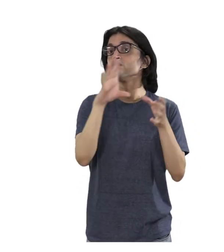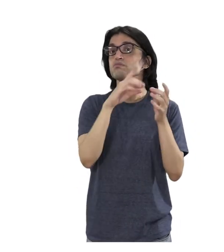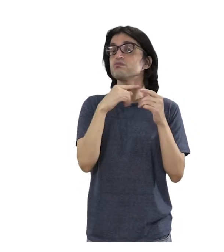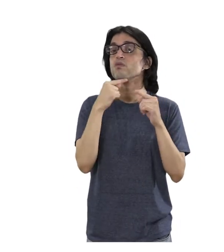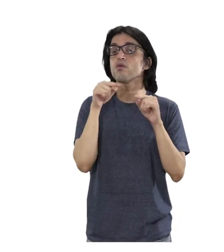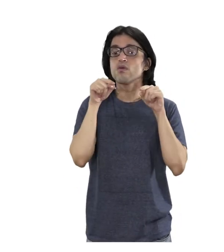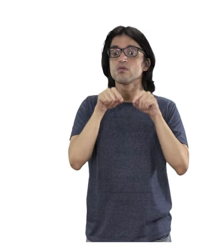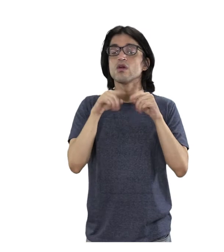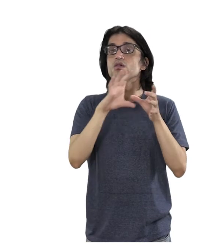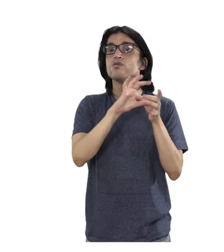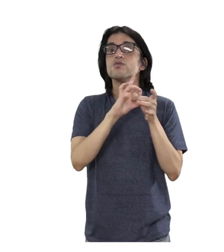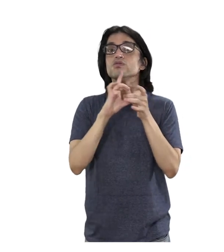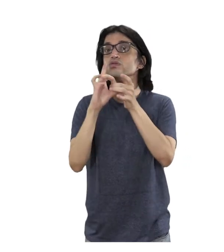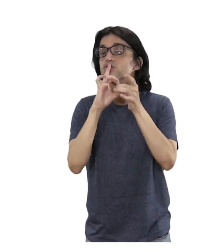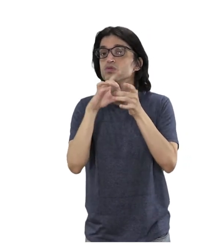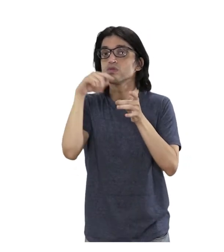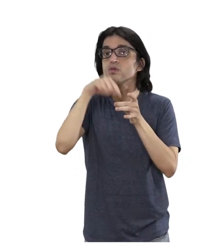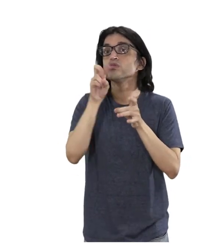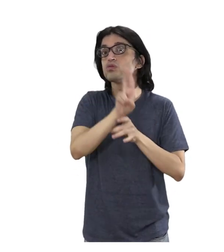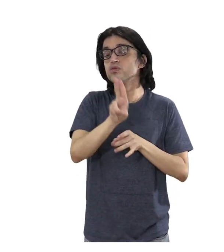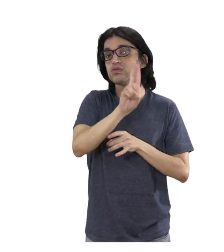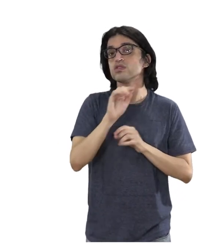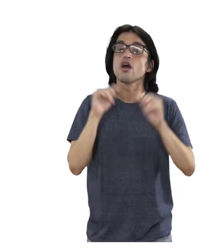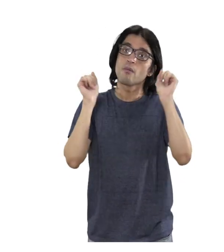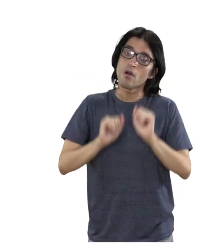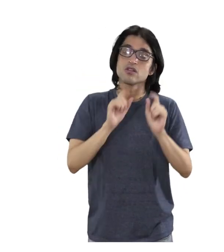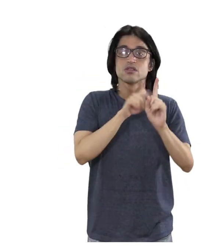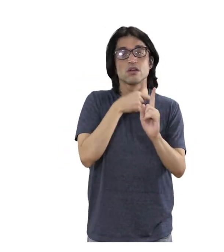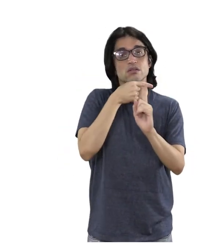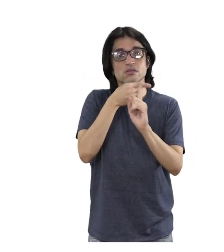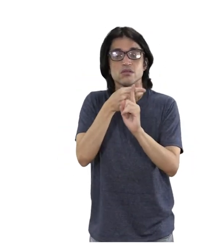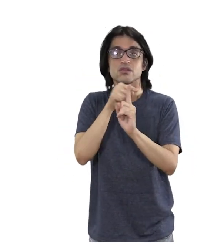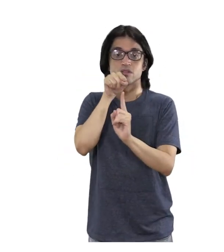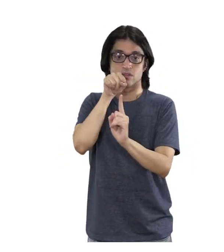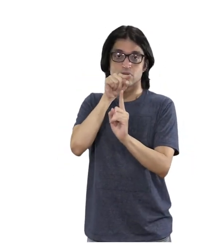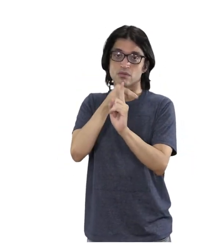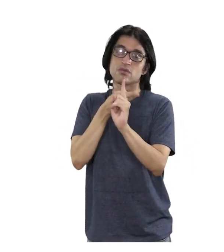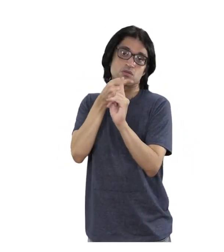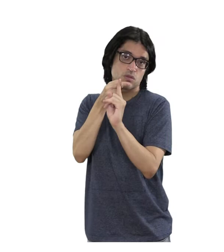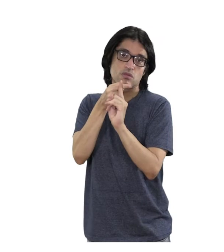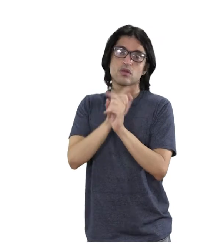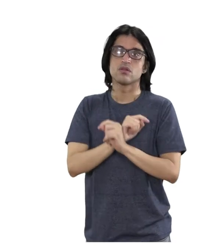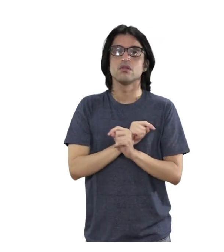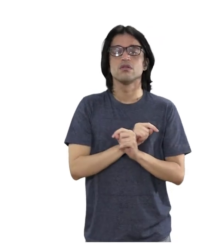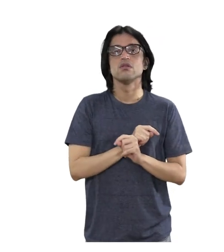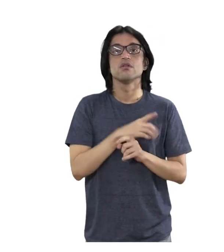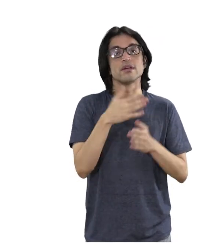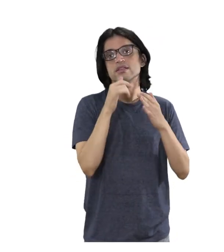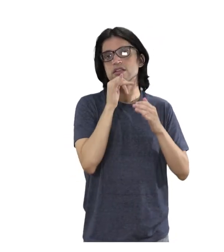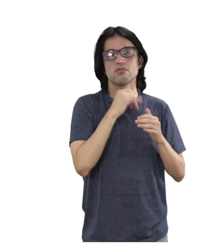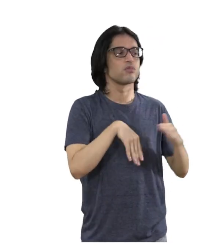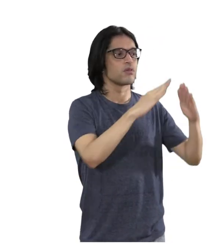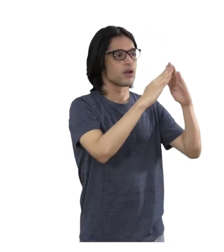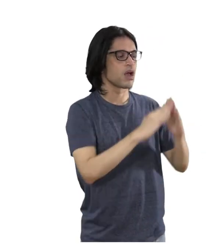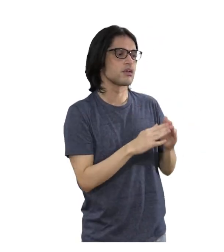conjunção coordenativa que as introduz. Podem ser aditivas, que estabelecem uma soma, não vendemos